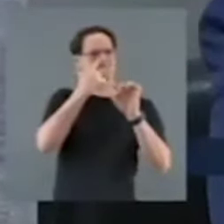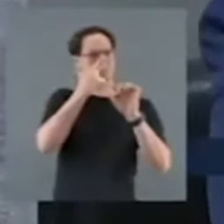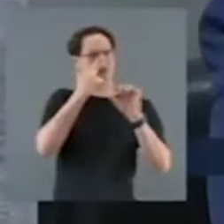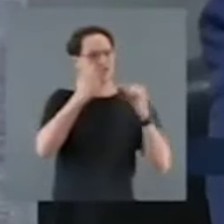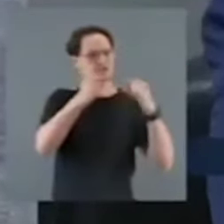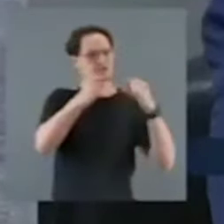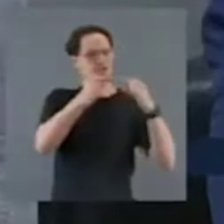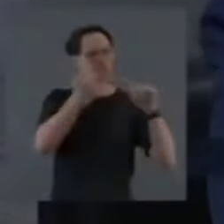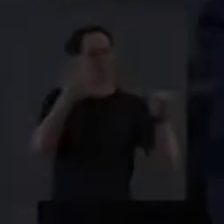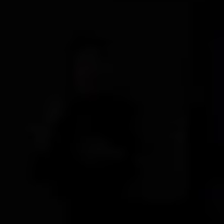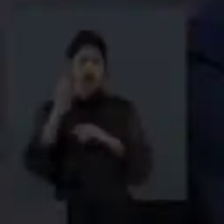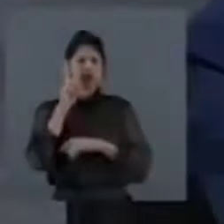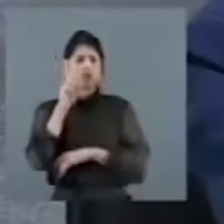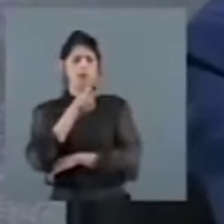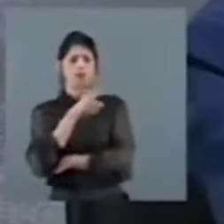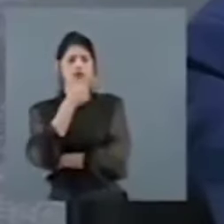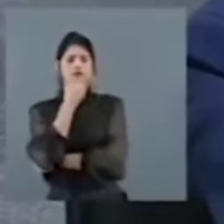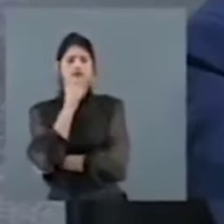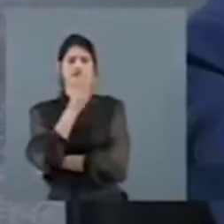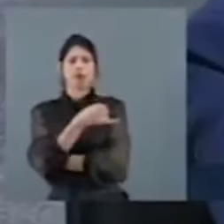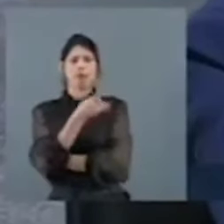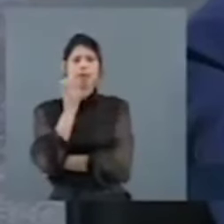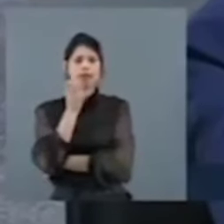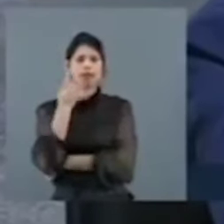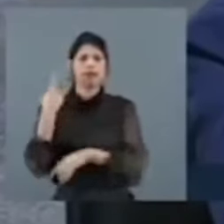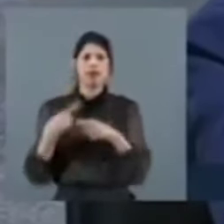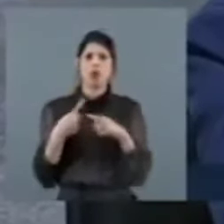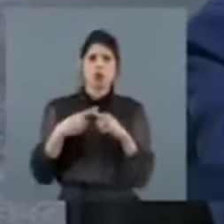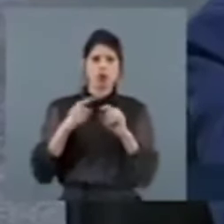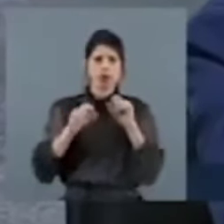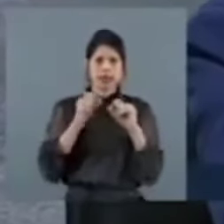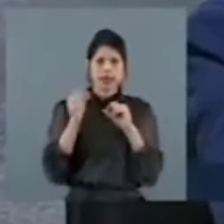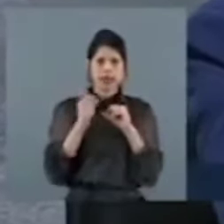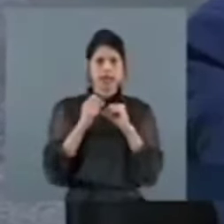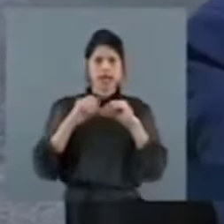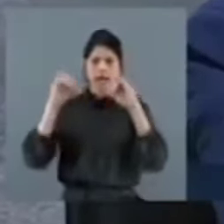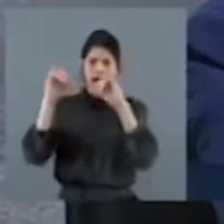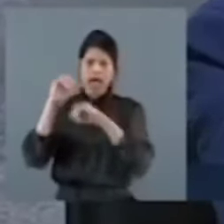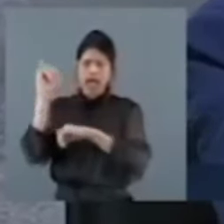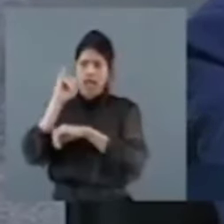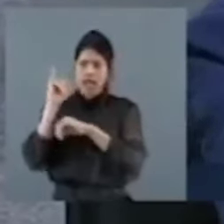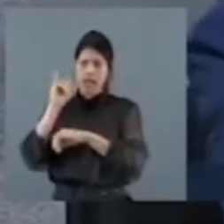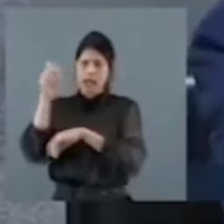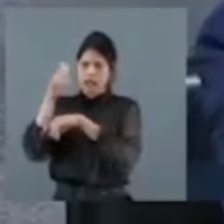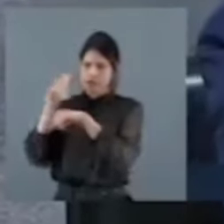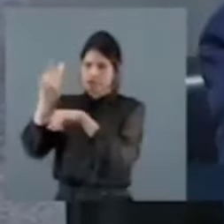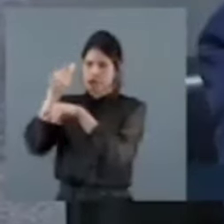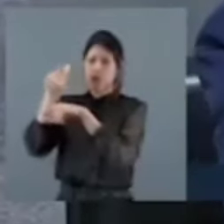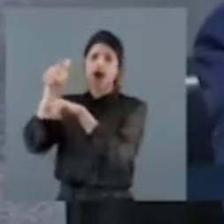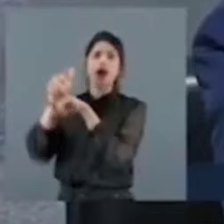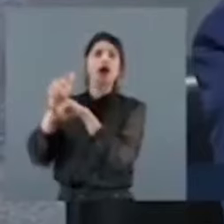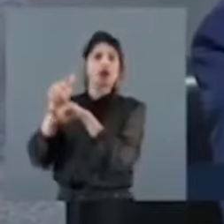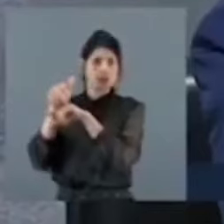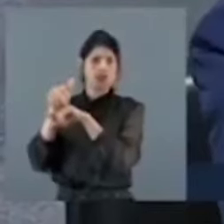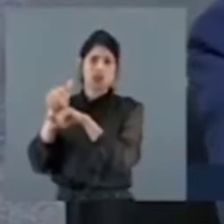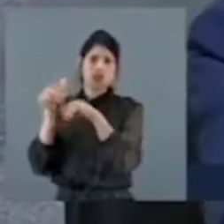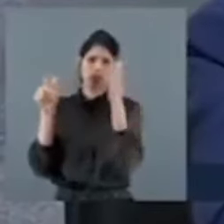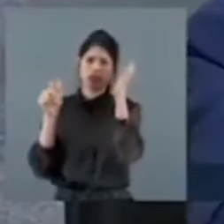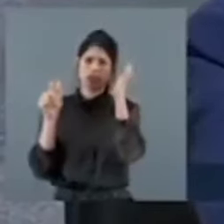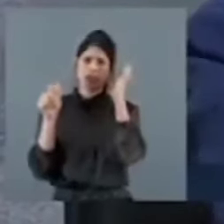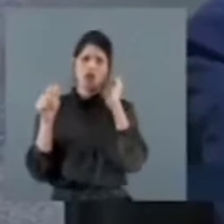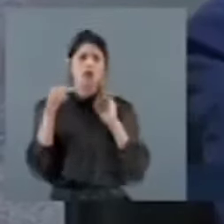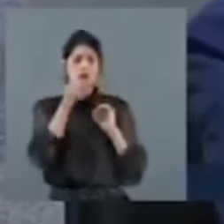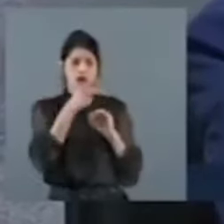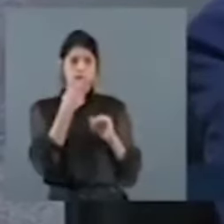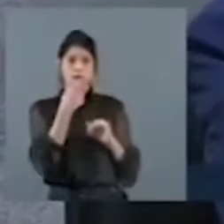pelos fatos, pelas evidências. Poderia até fazer aqui a sugestão de se periciar as imagens. Vossa Senhoria disse